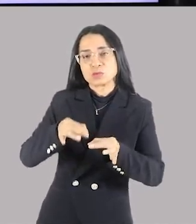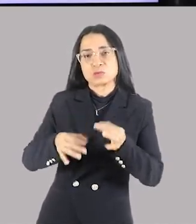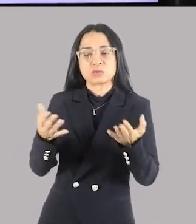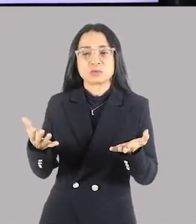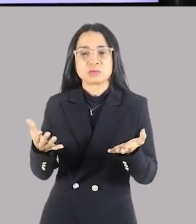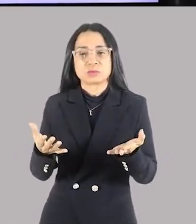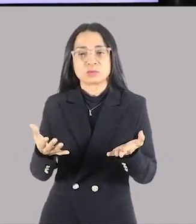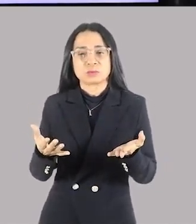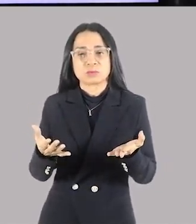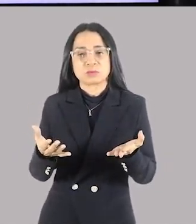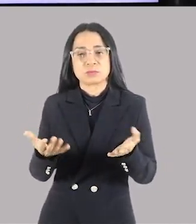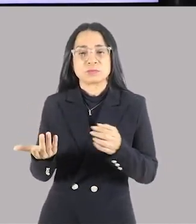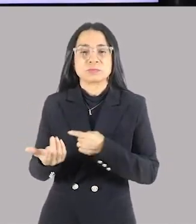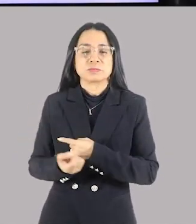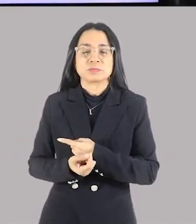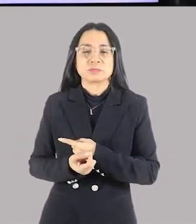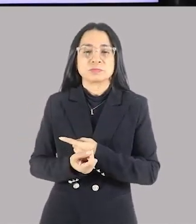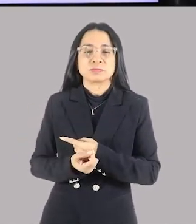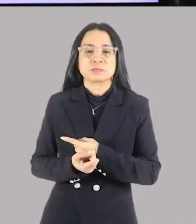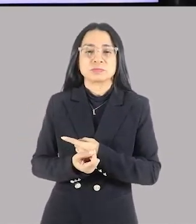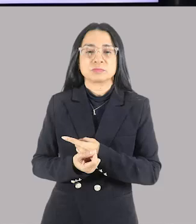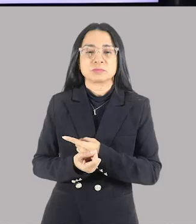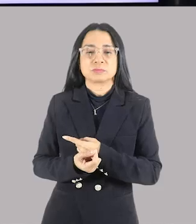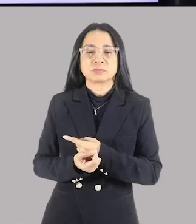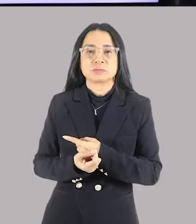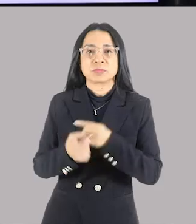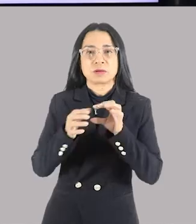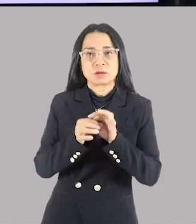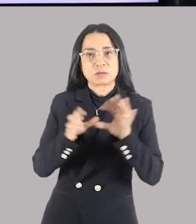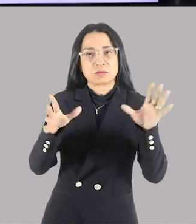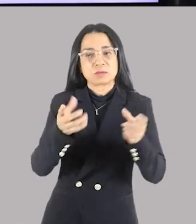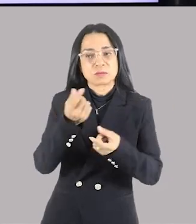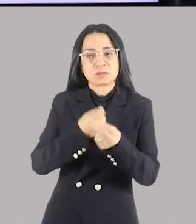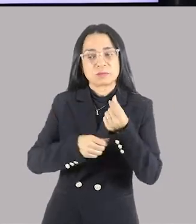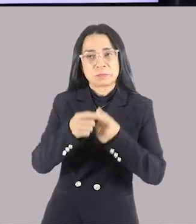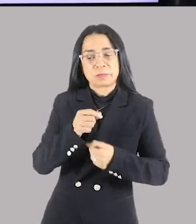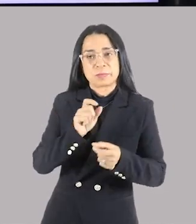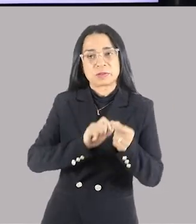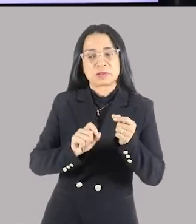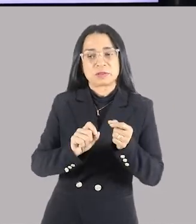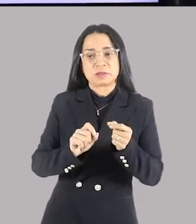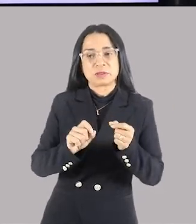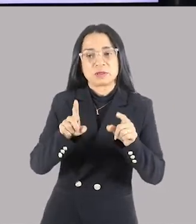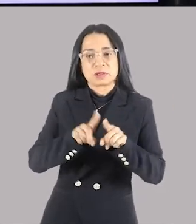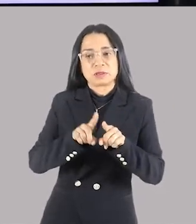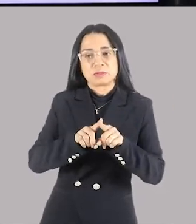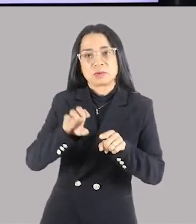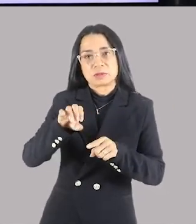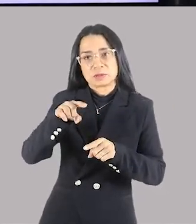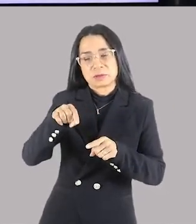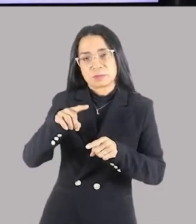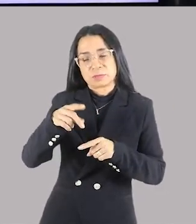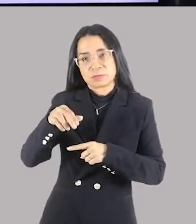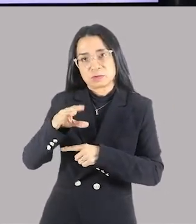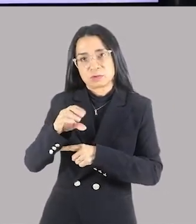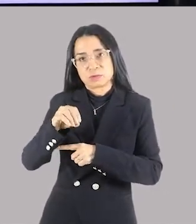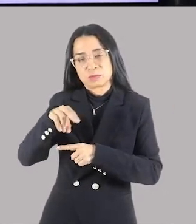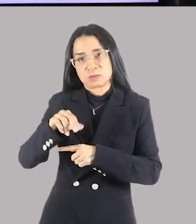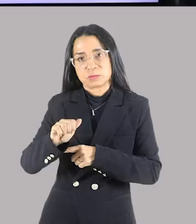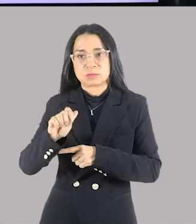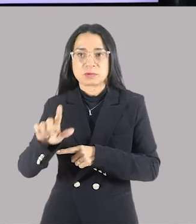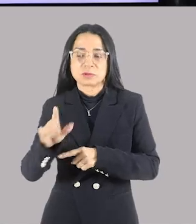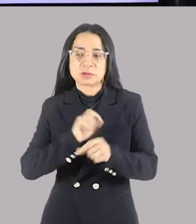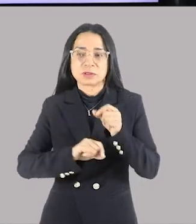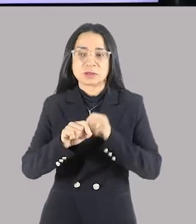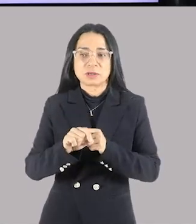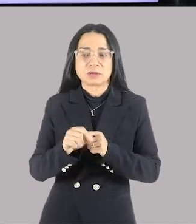é excepcionalíssimo. É excepcional a autonomia financeira e gerencial e é excepcional a defesa em